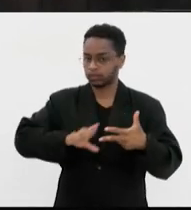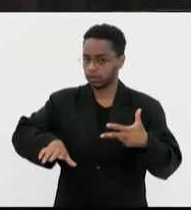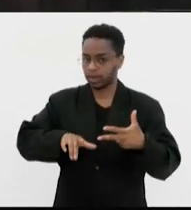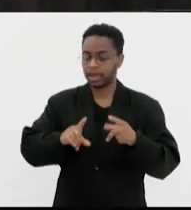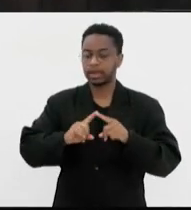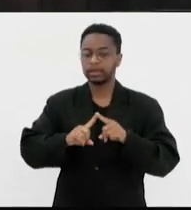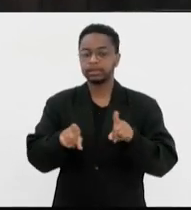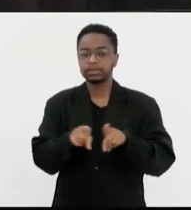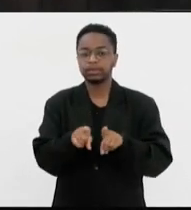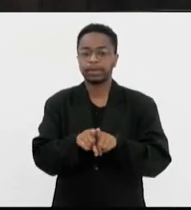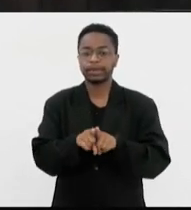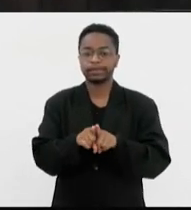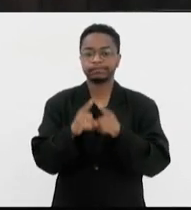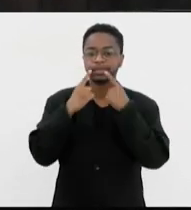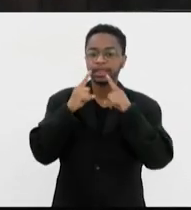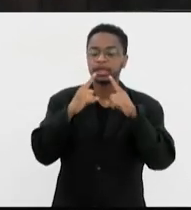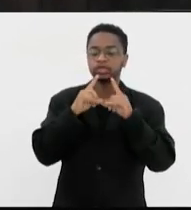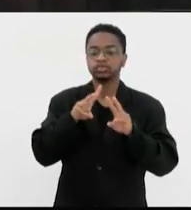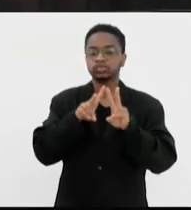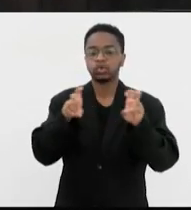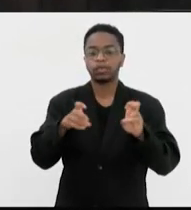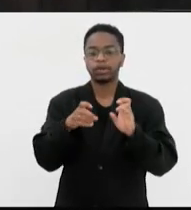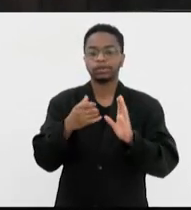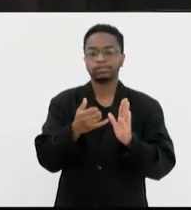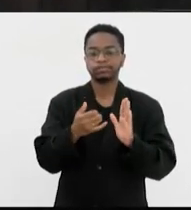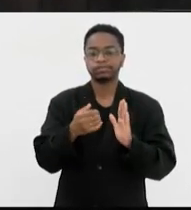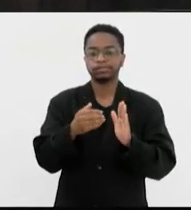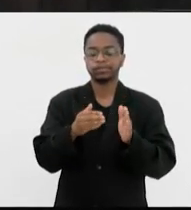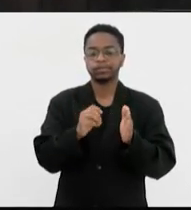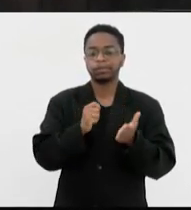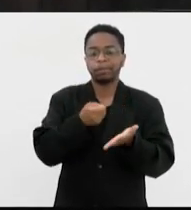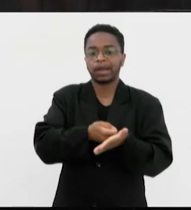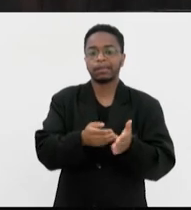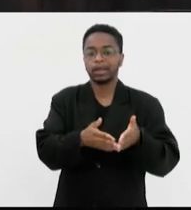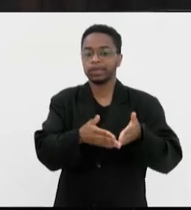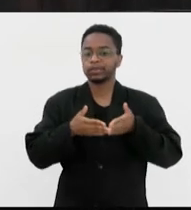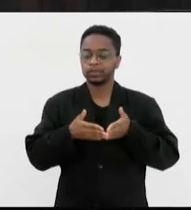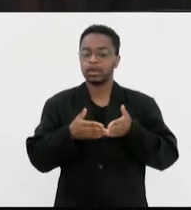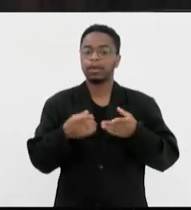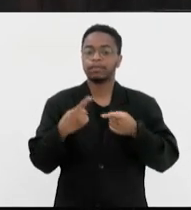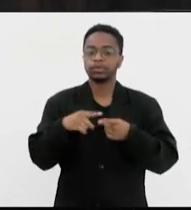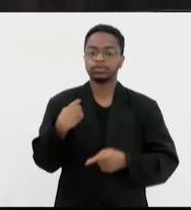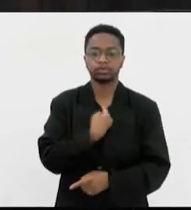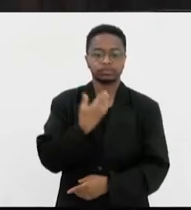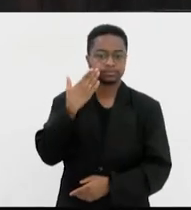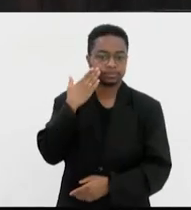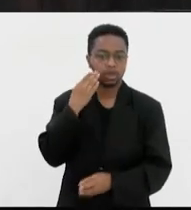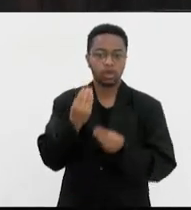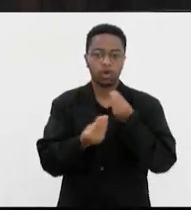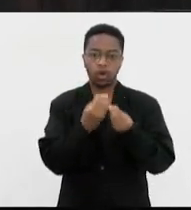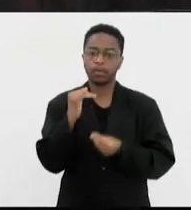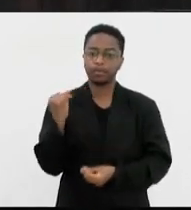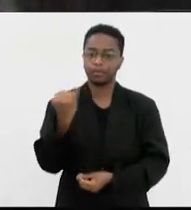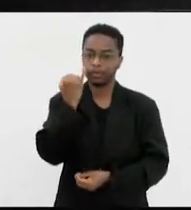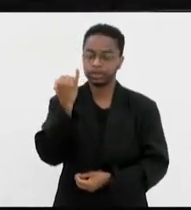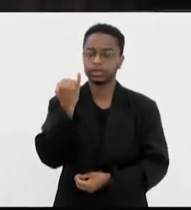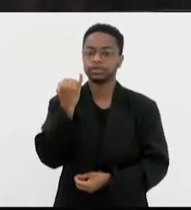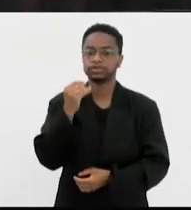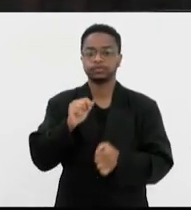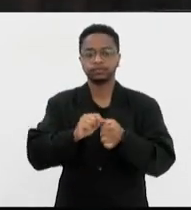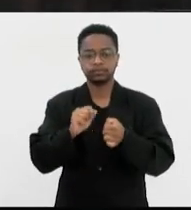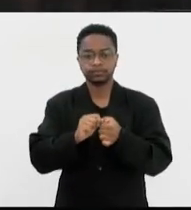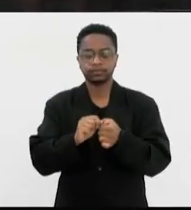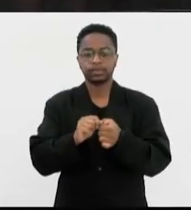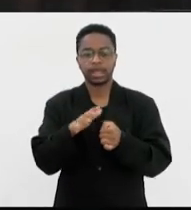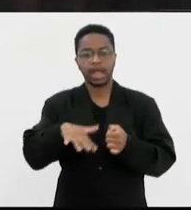questionar isenções fiscais por questionar. A gente sabe da importância do quanto é necessário tornar o mercado